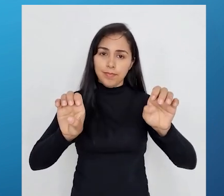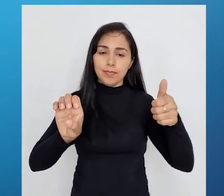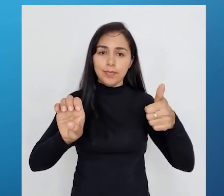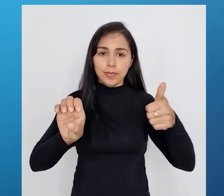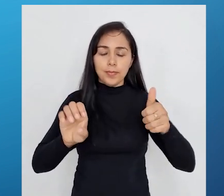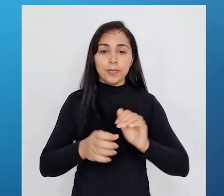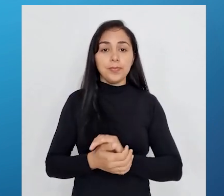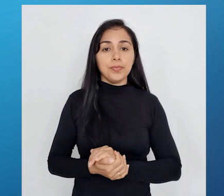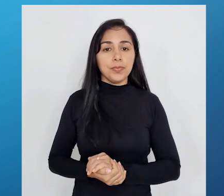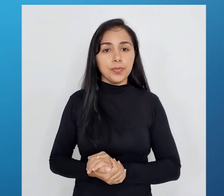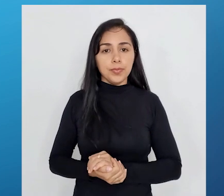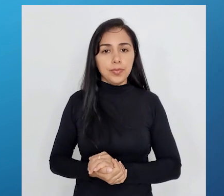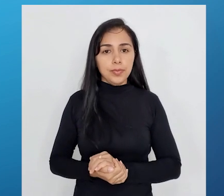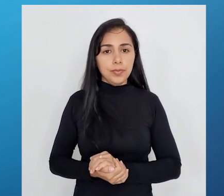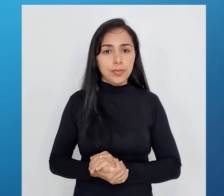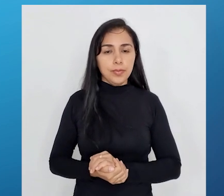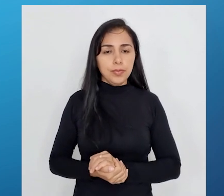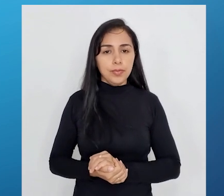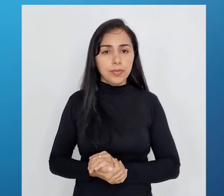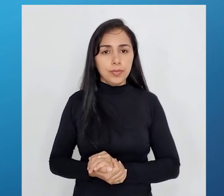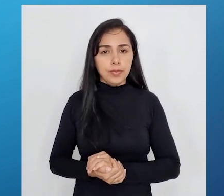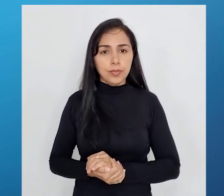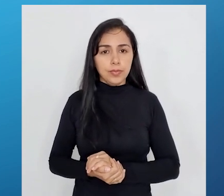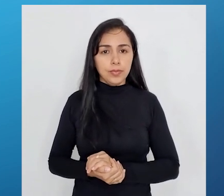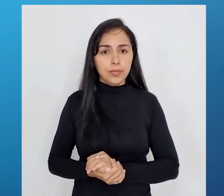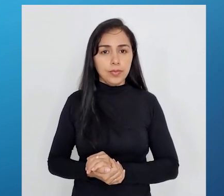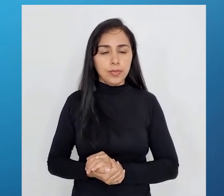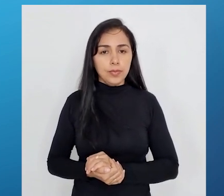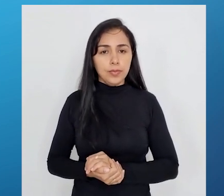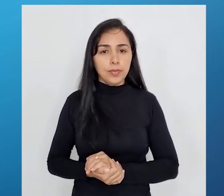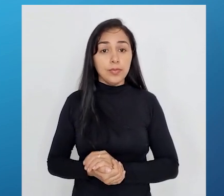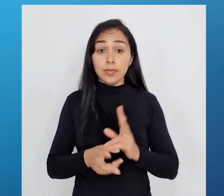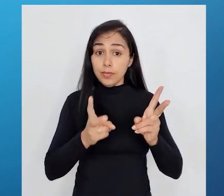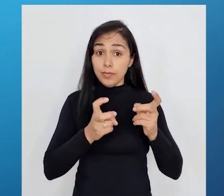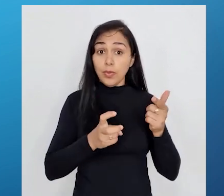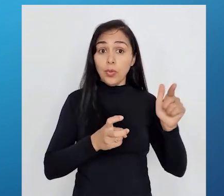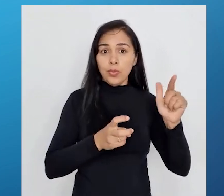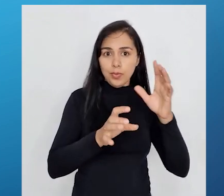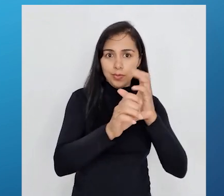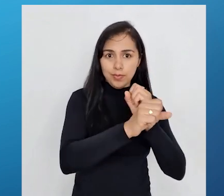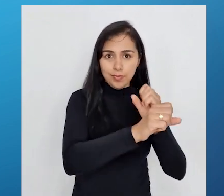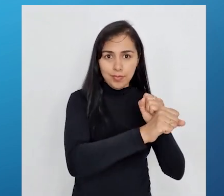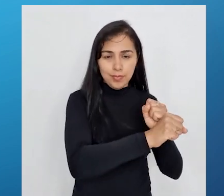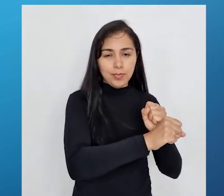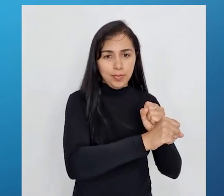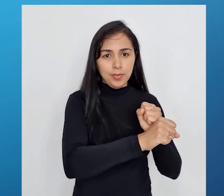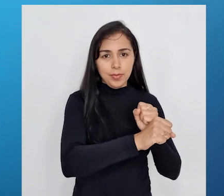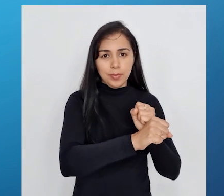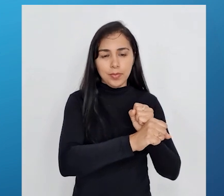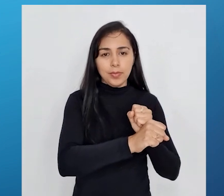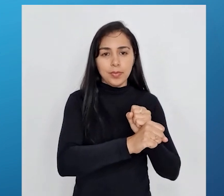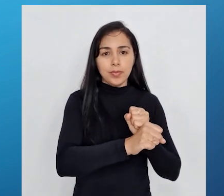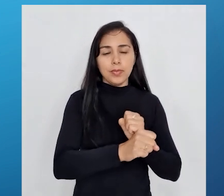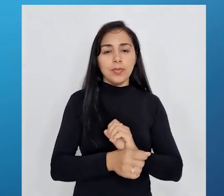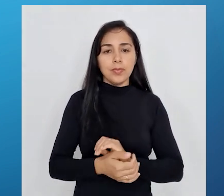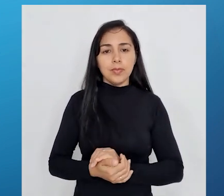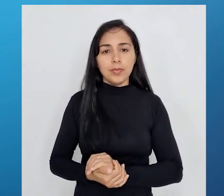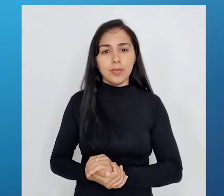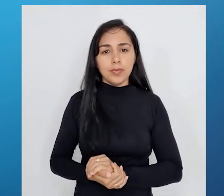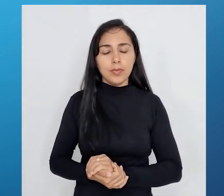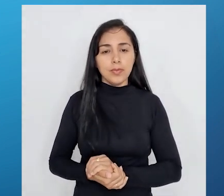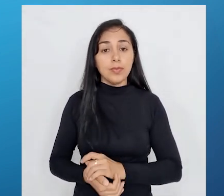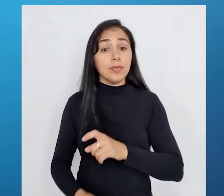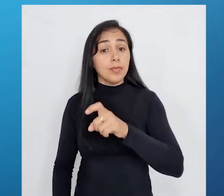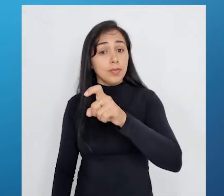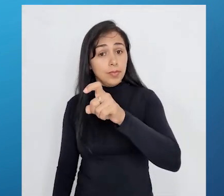então nós temos aqui que, pelos outros cálculos, certo? Nós temos aqui, ó, x